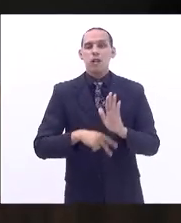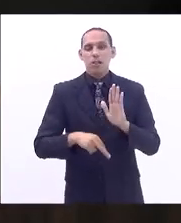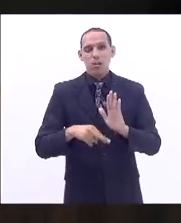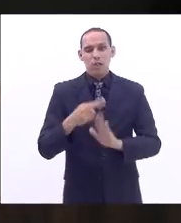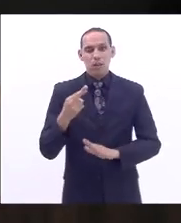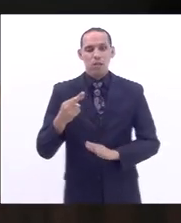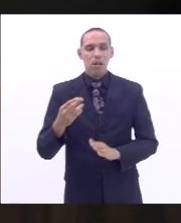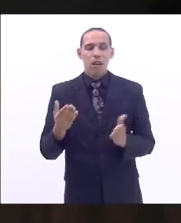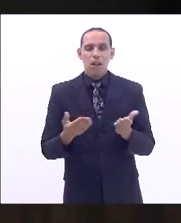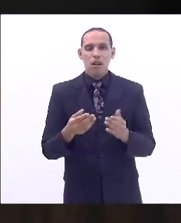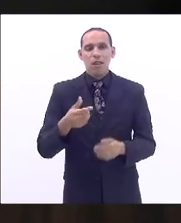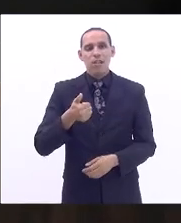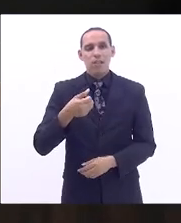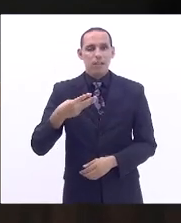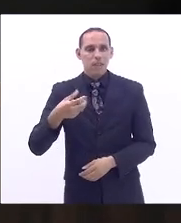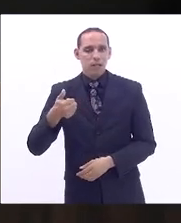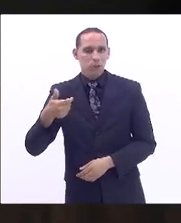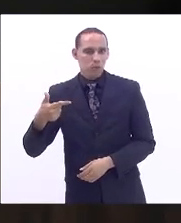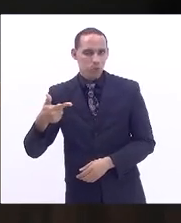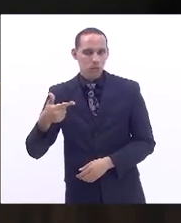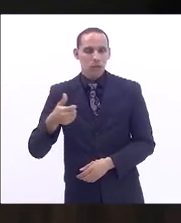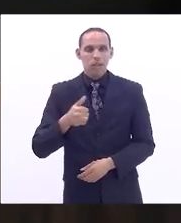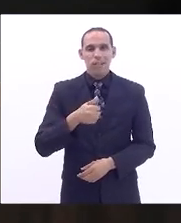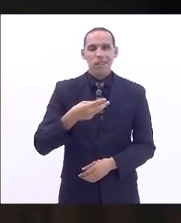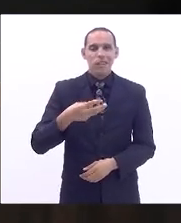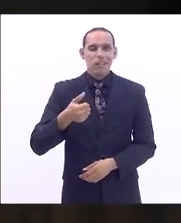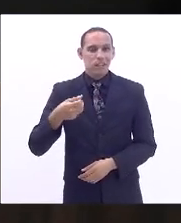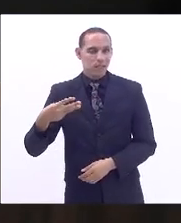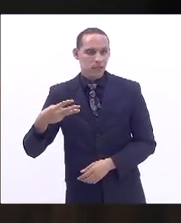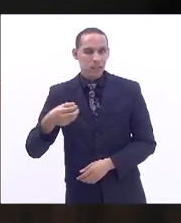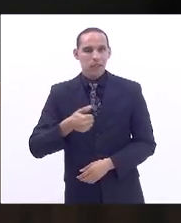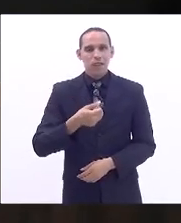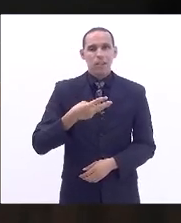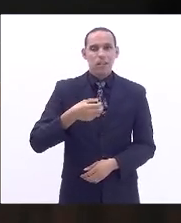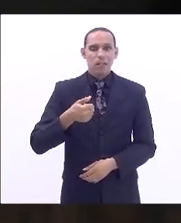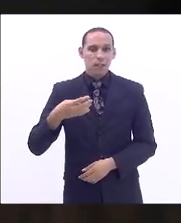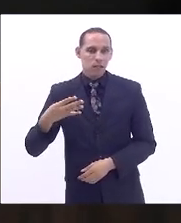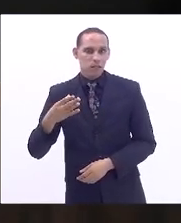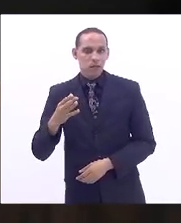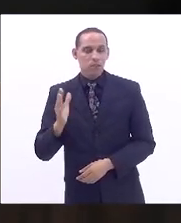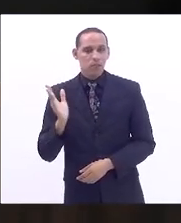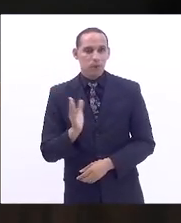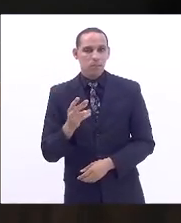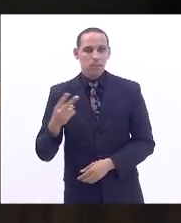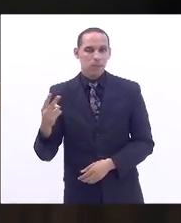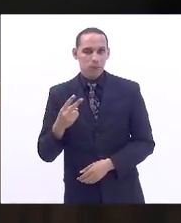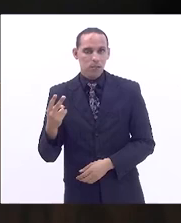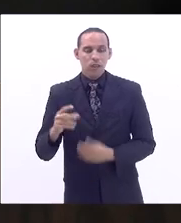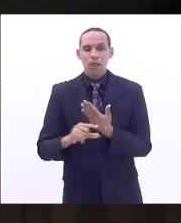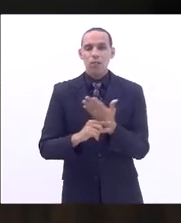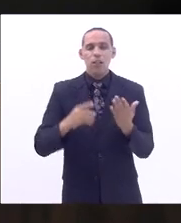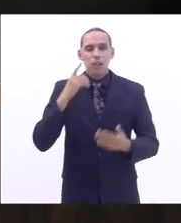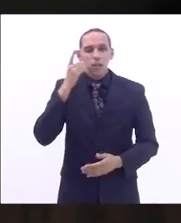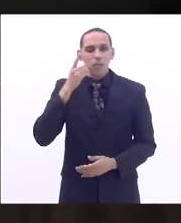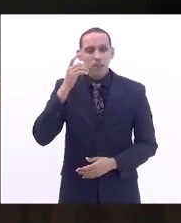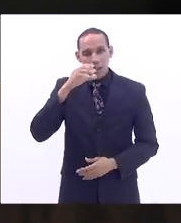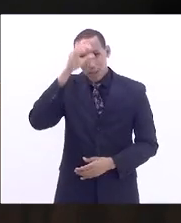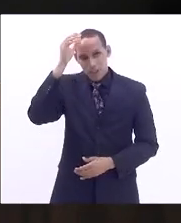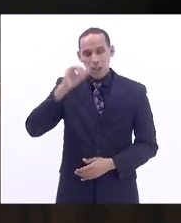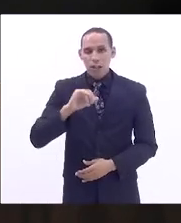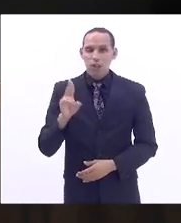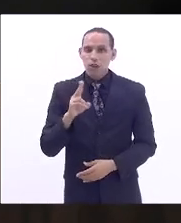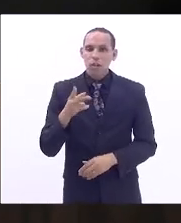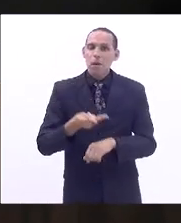resolução 1312 2213 322/13 1422 de autoria de pé da tia Ju